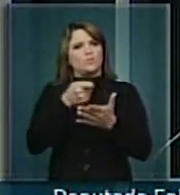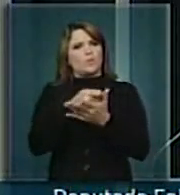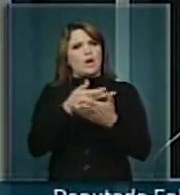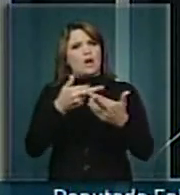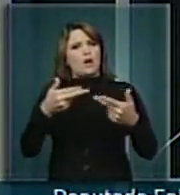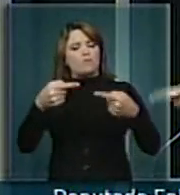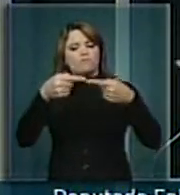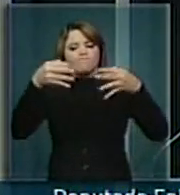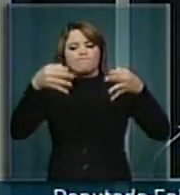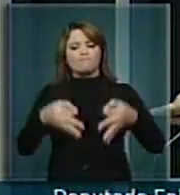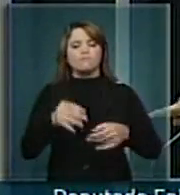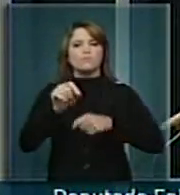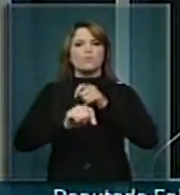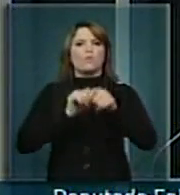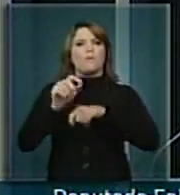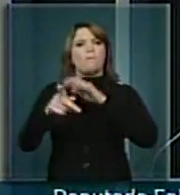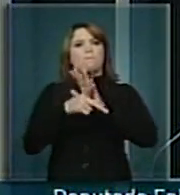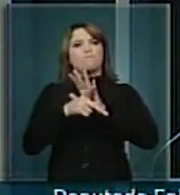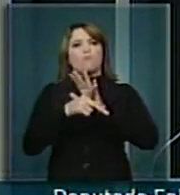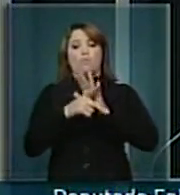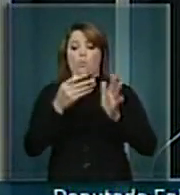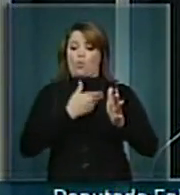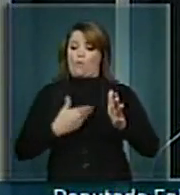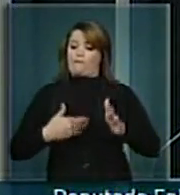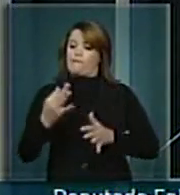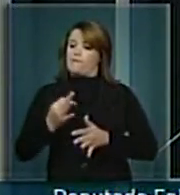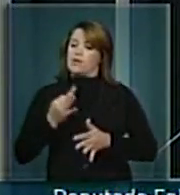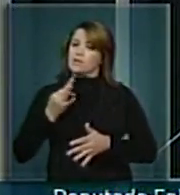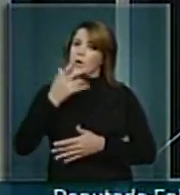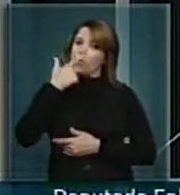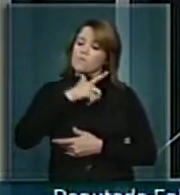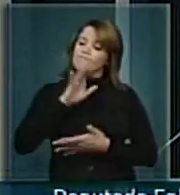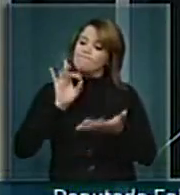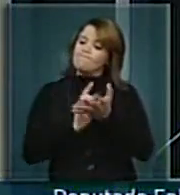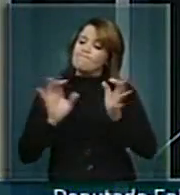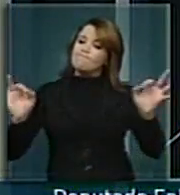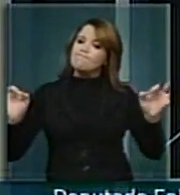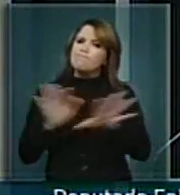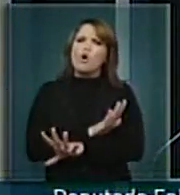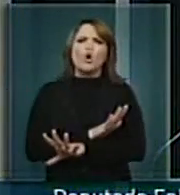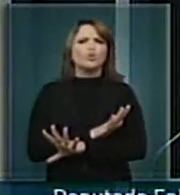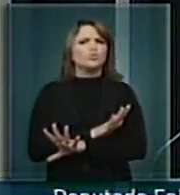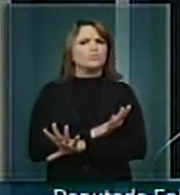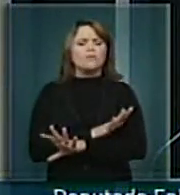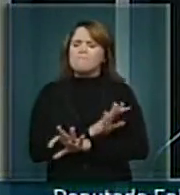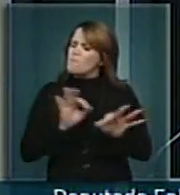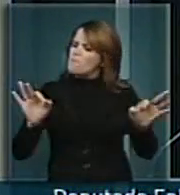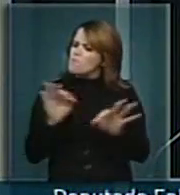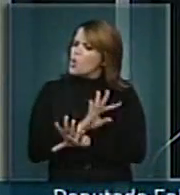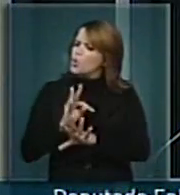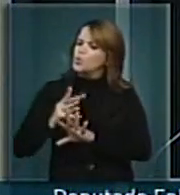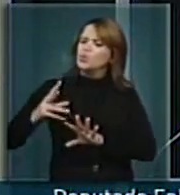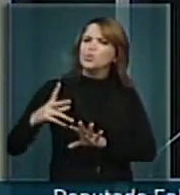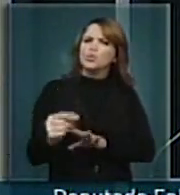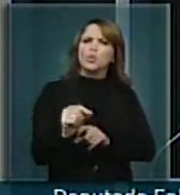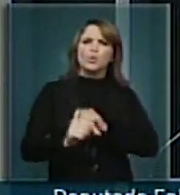jurídico legal para que a União assegure definitiva e irreversivelmente